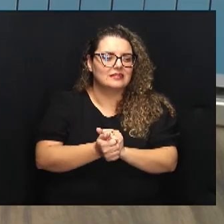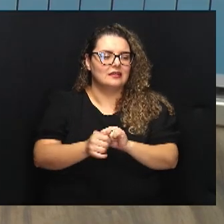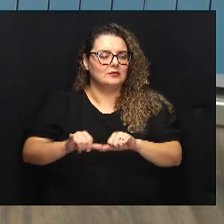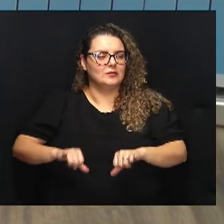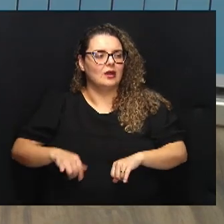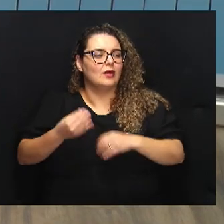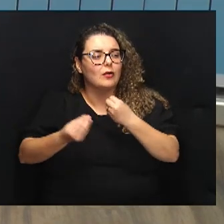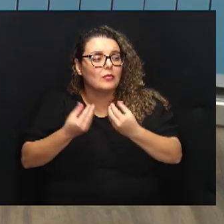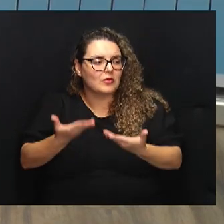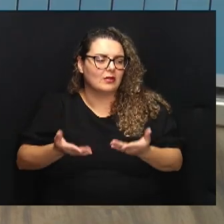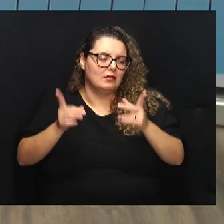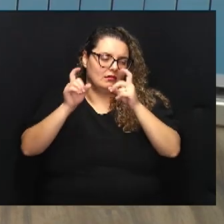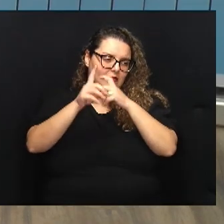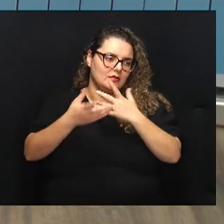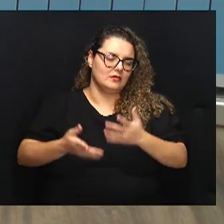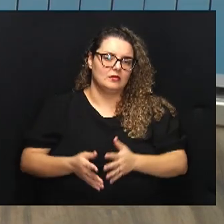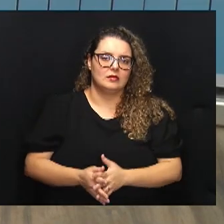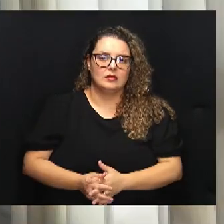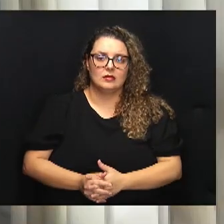dificuldade?